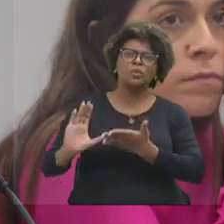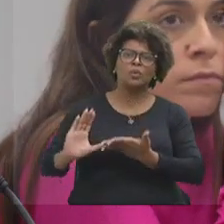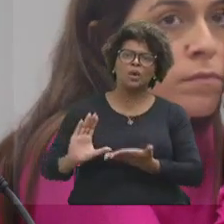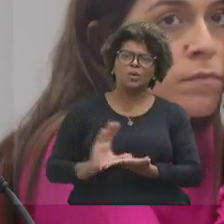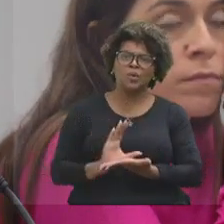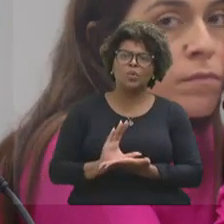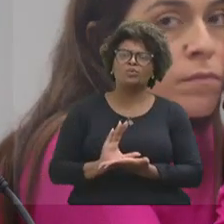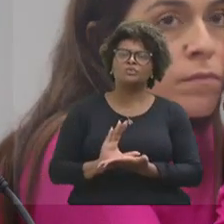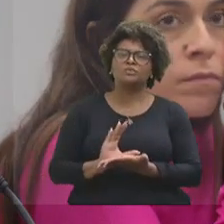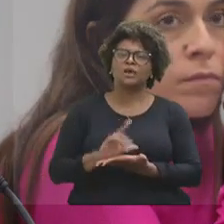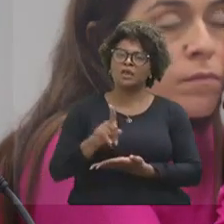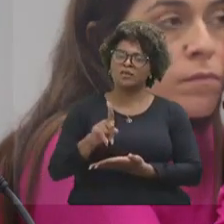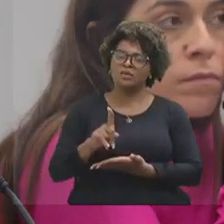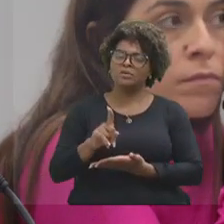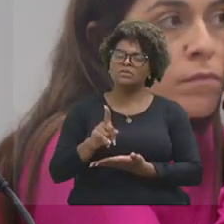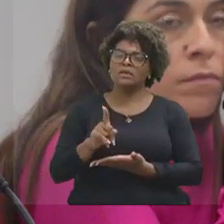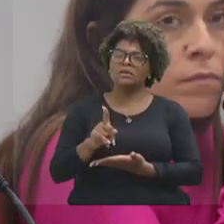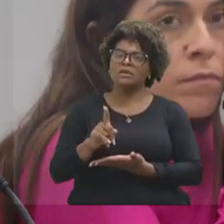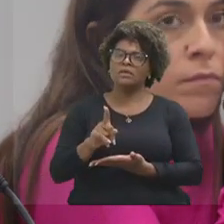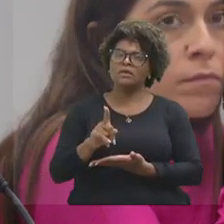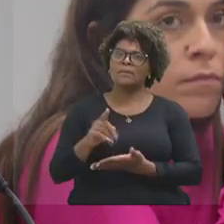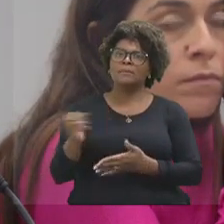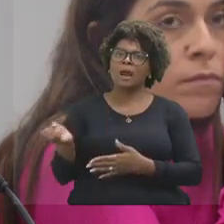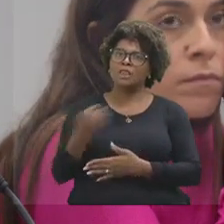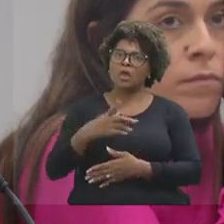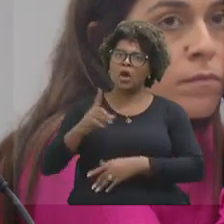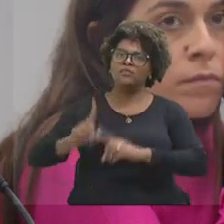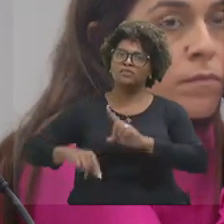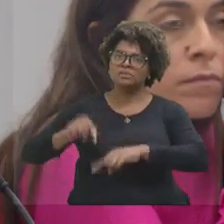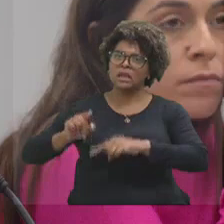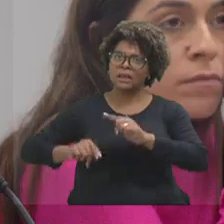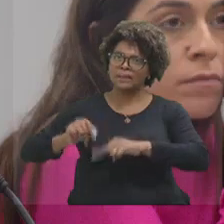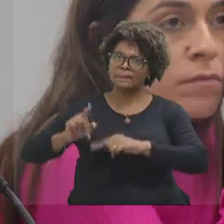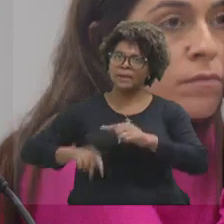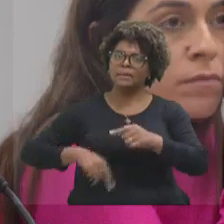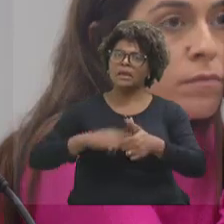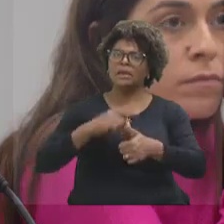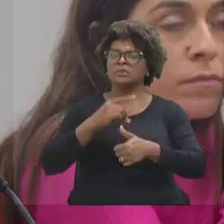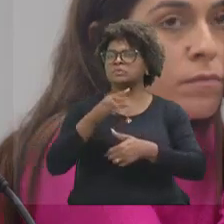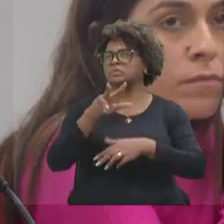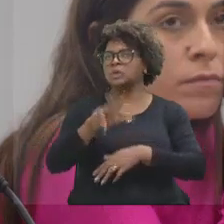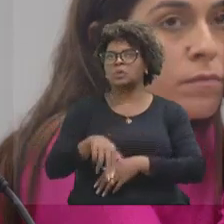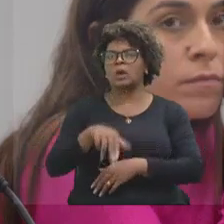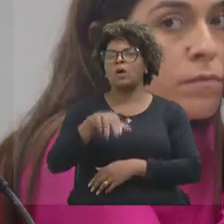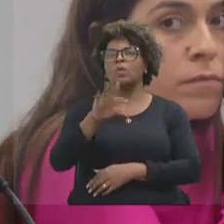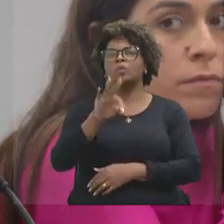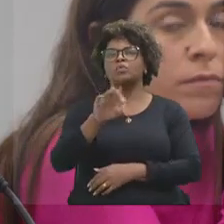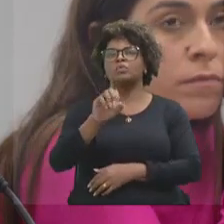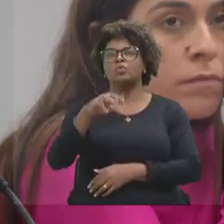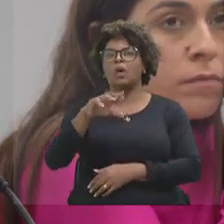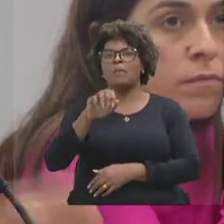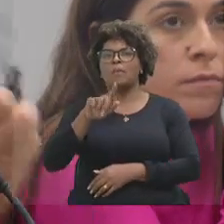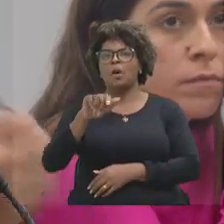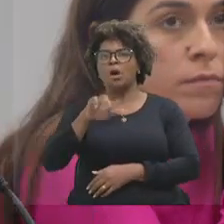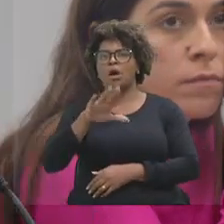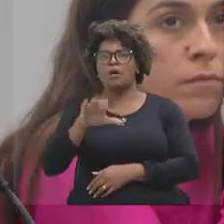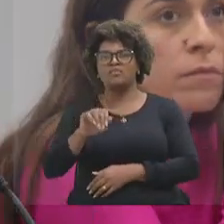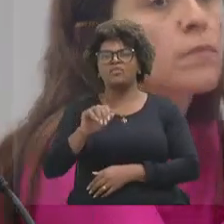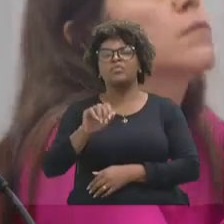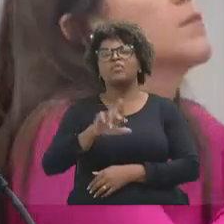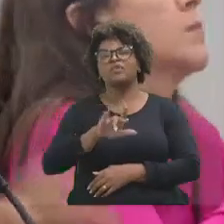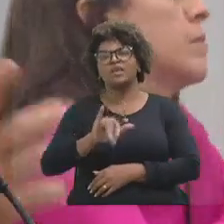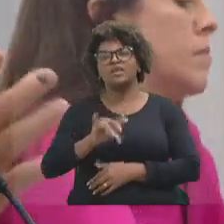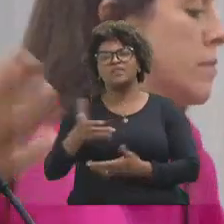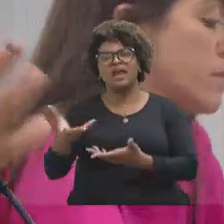equipamentos aí no caso aí do tomografia que vai poder atender lá melhor ainda região e depois